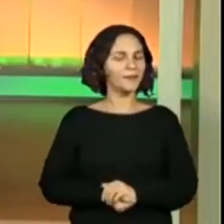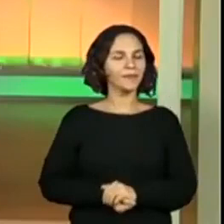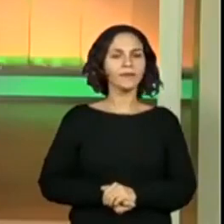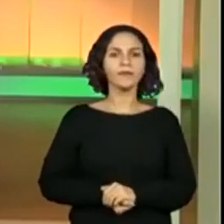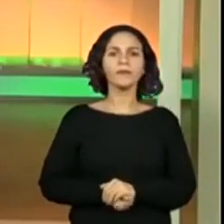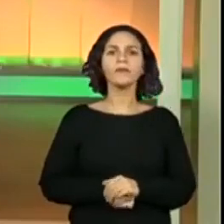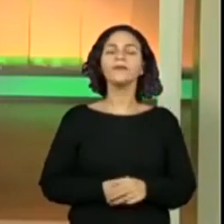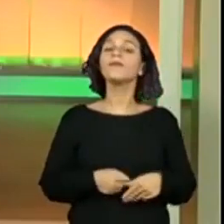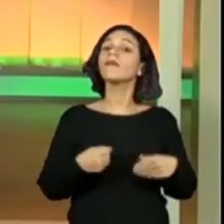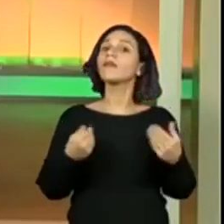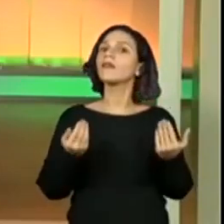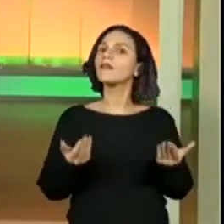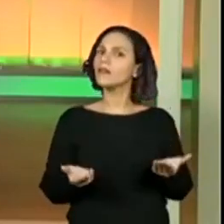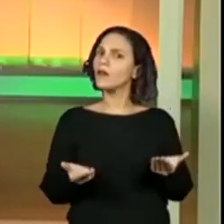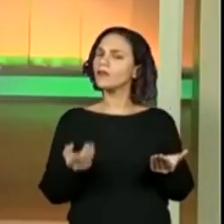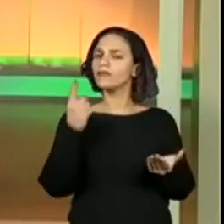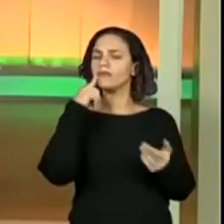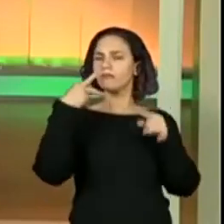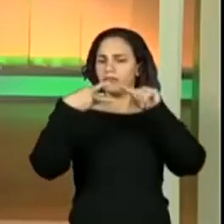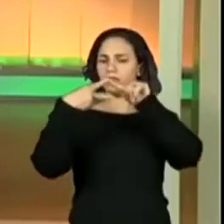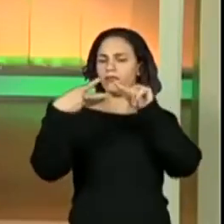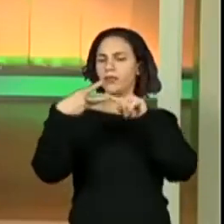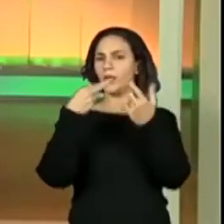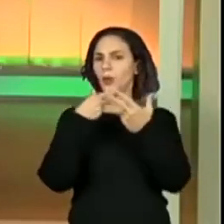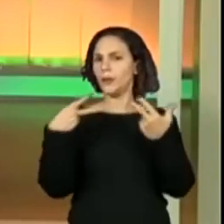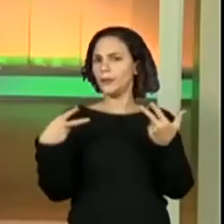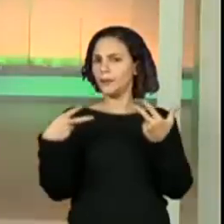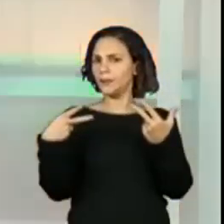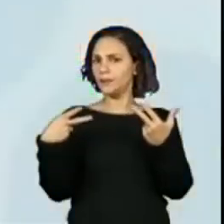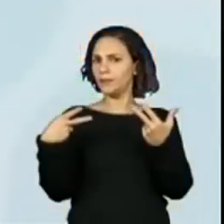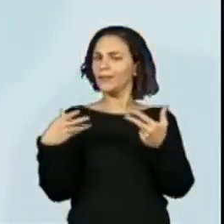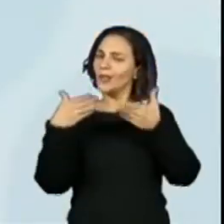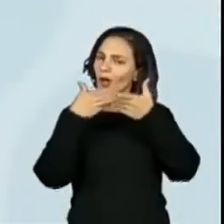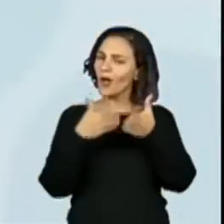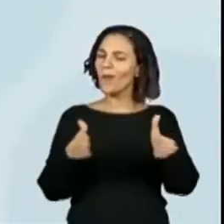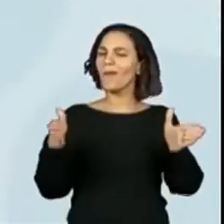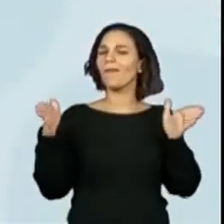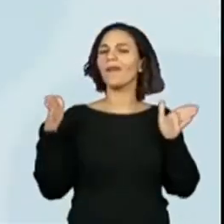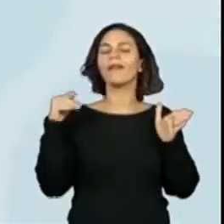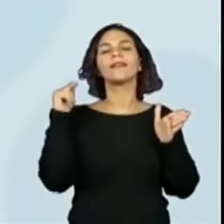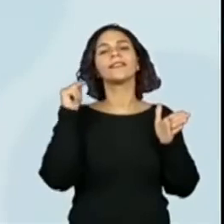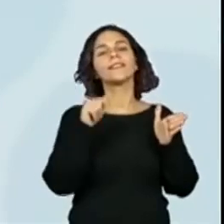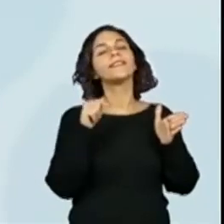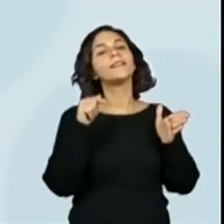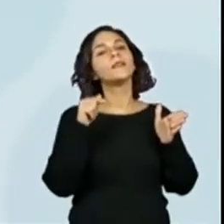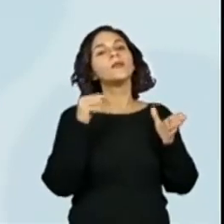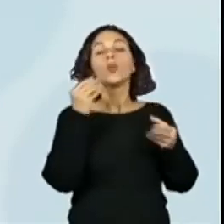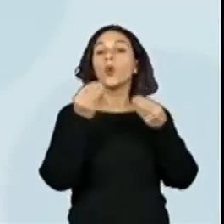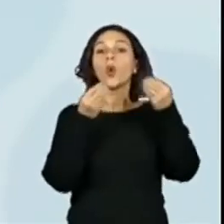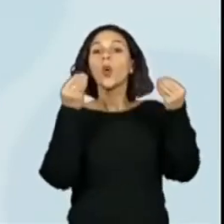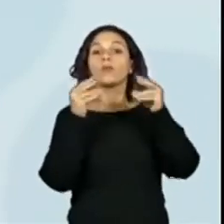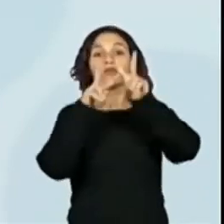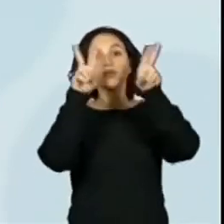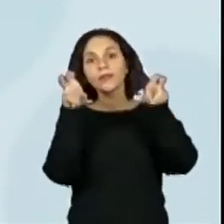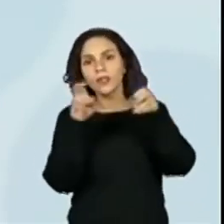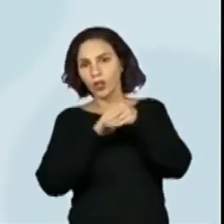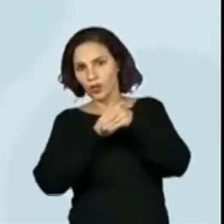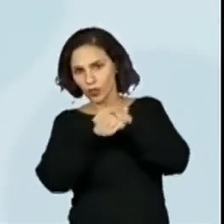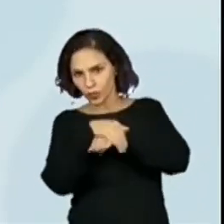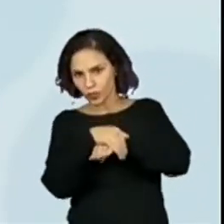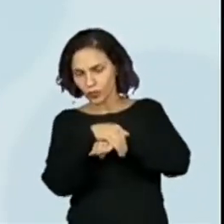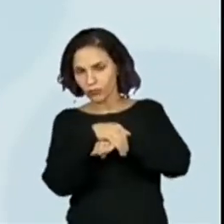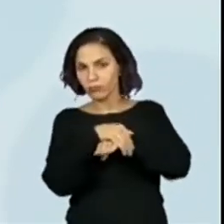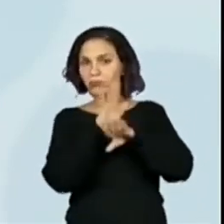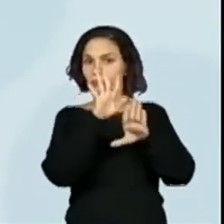E aí a gente vem com duas questões, para abrirmos, né, todo esse cenário sobre a noite,